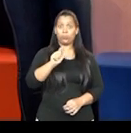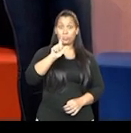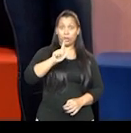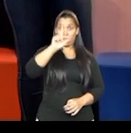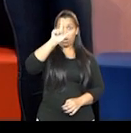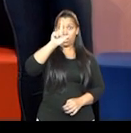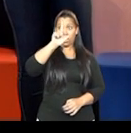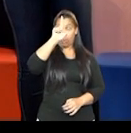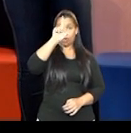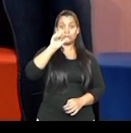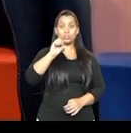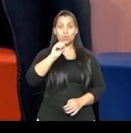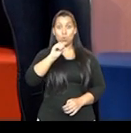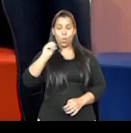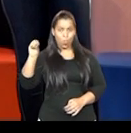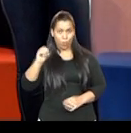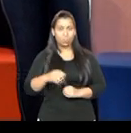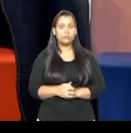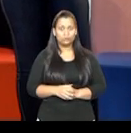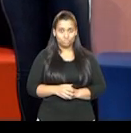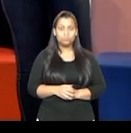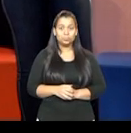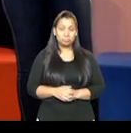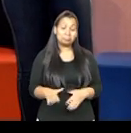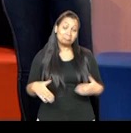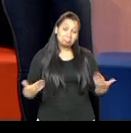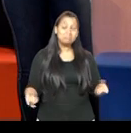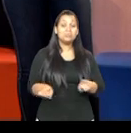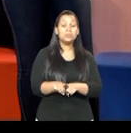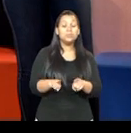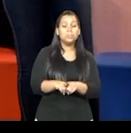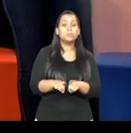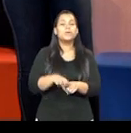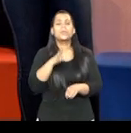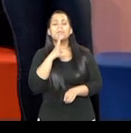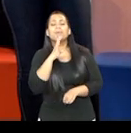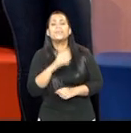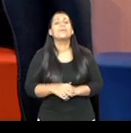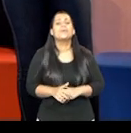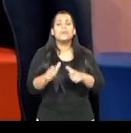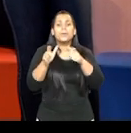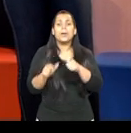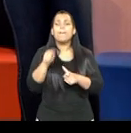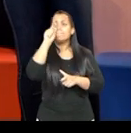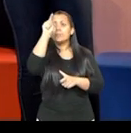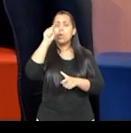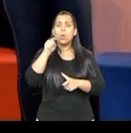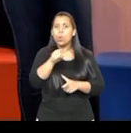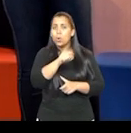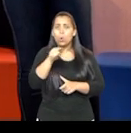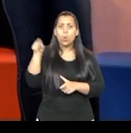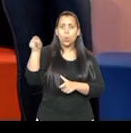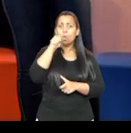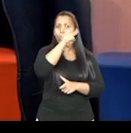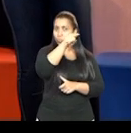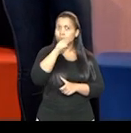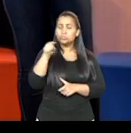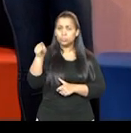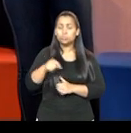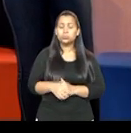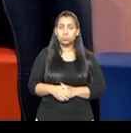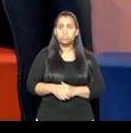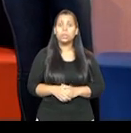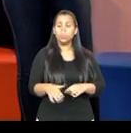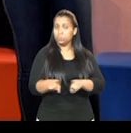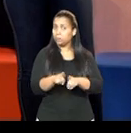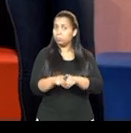são orientações no espaço terrestre. Também conhecidos como pontos de referência, os pontos cardeais foram e